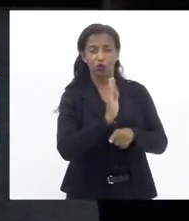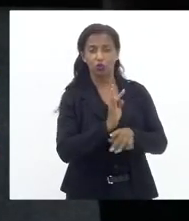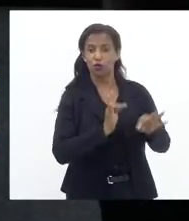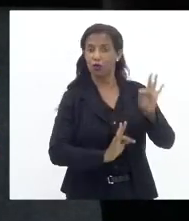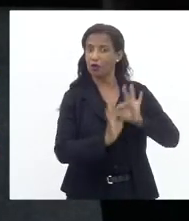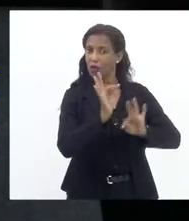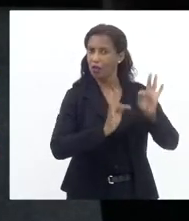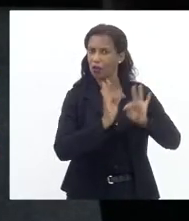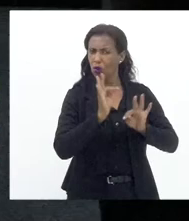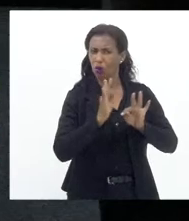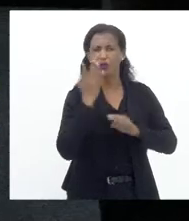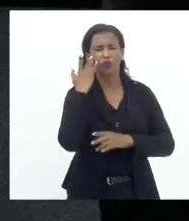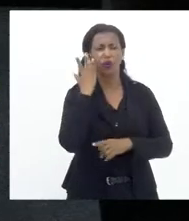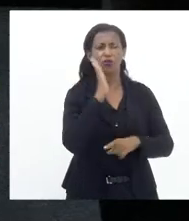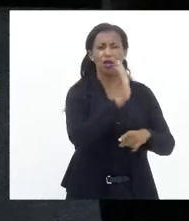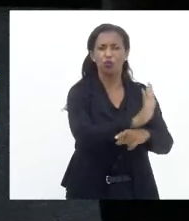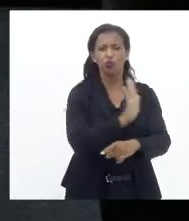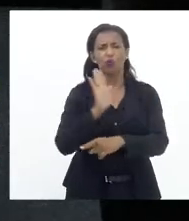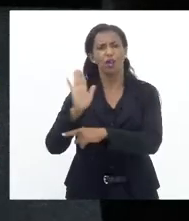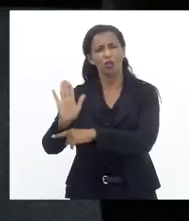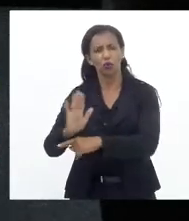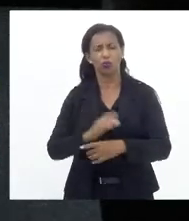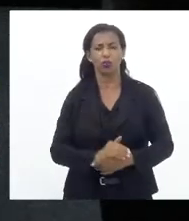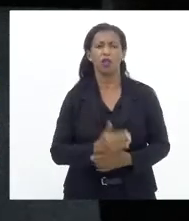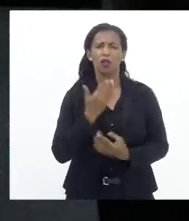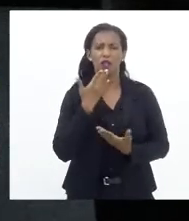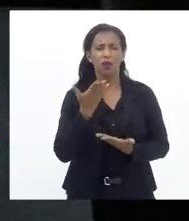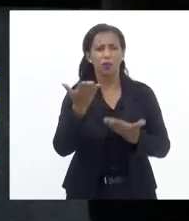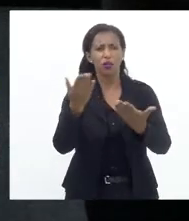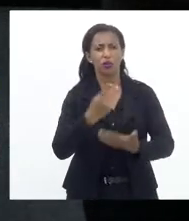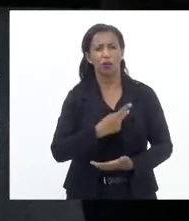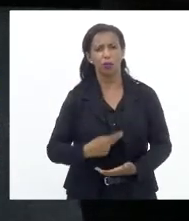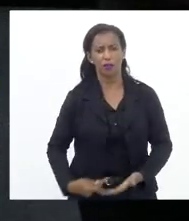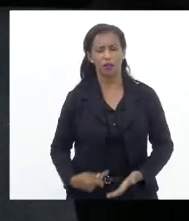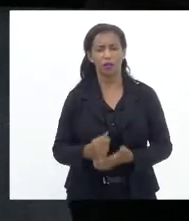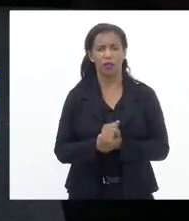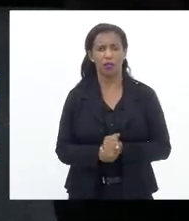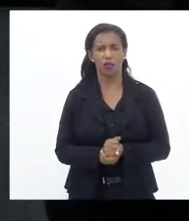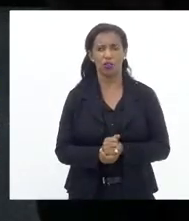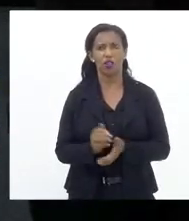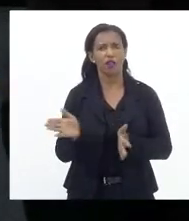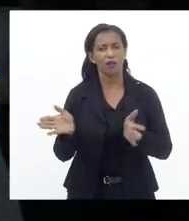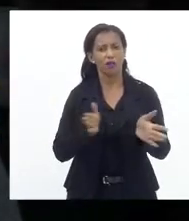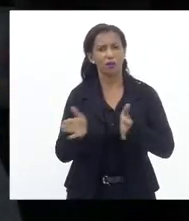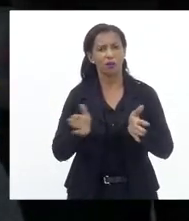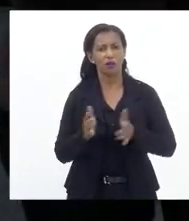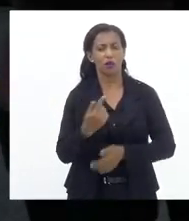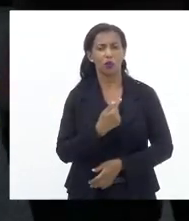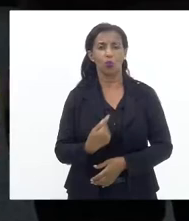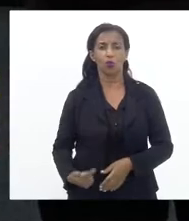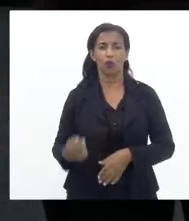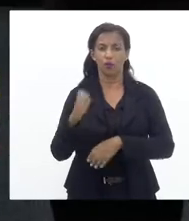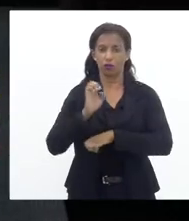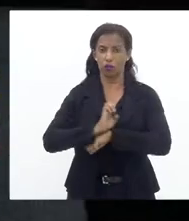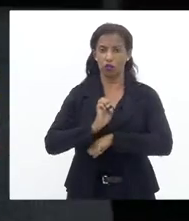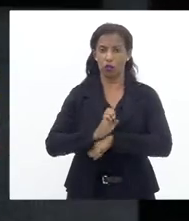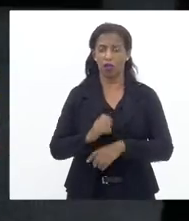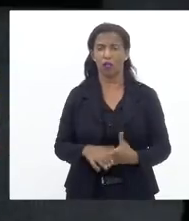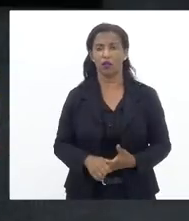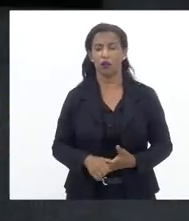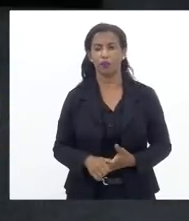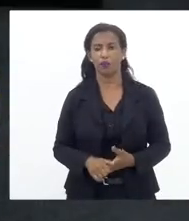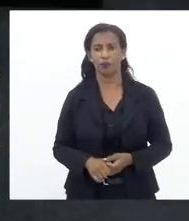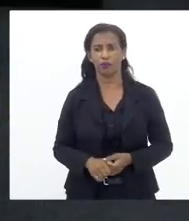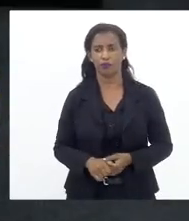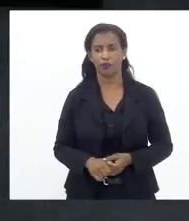atende servidores da UFPE e os servidores da UERJ Então queria pedir a vossa excelência e fizesse a semente ação que vem do estado que eventualmente não